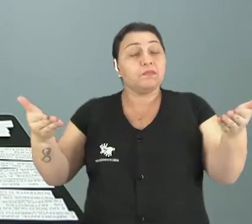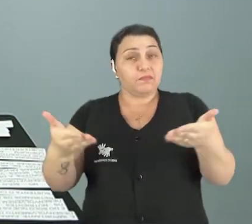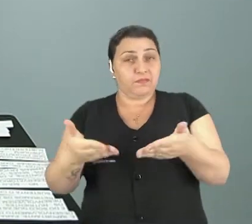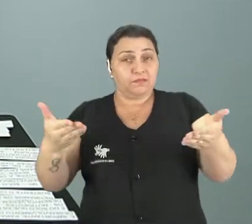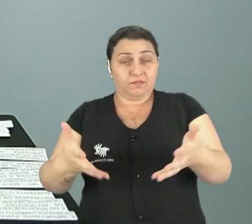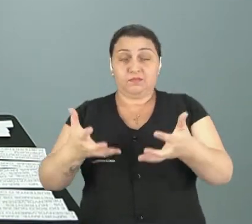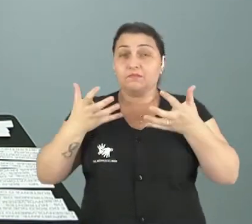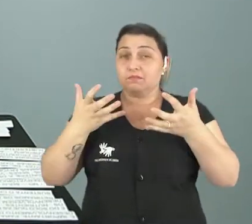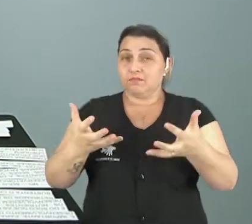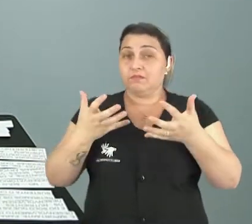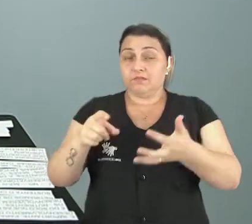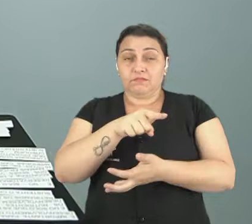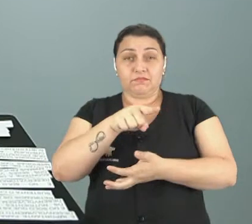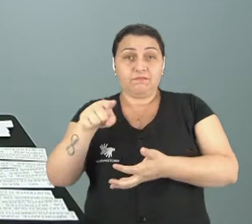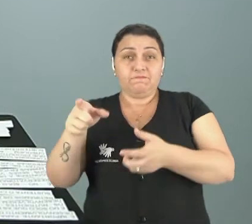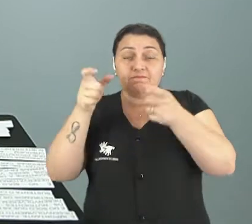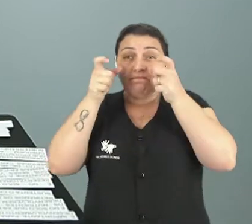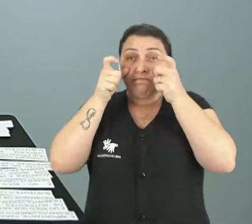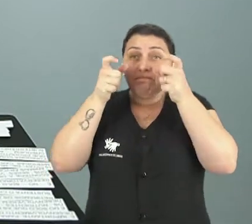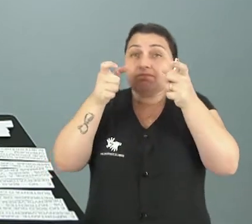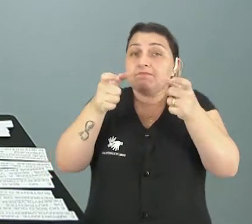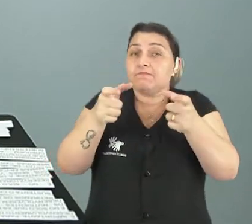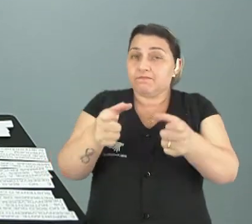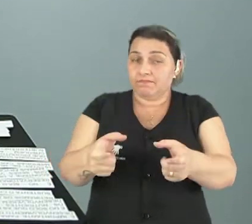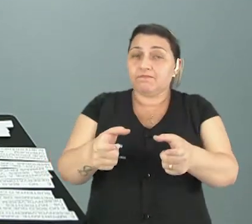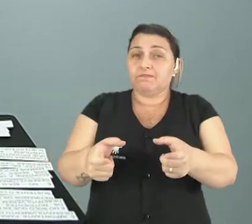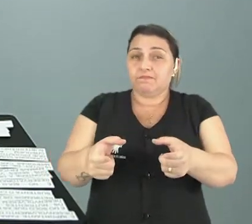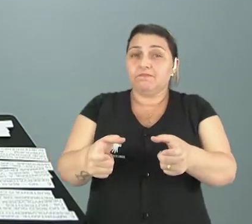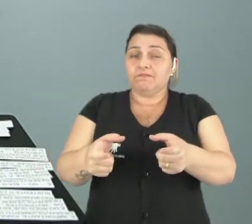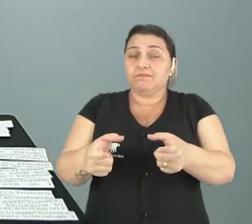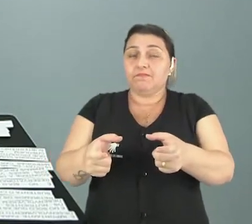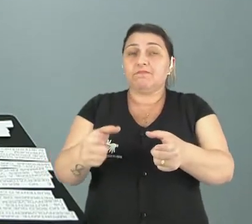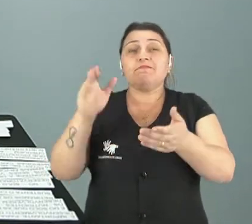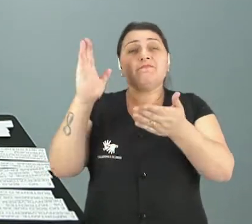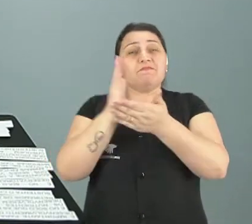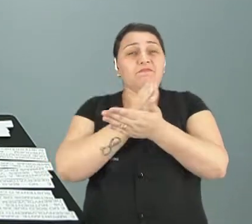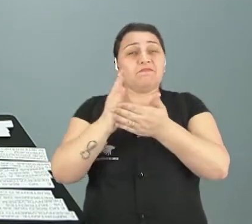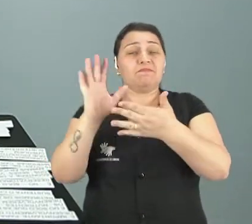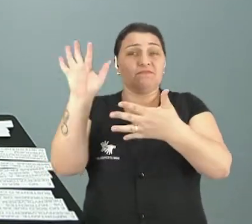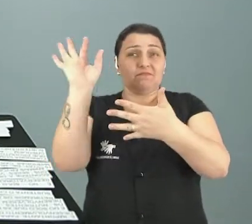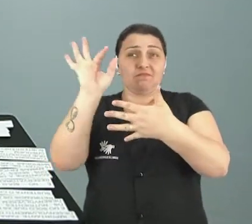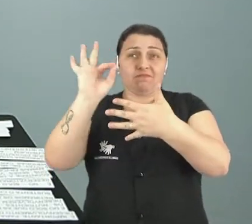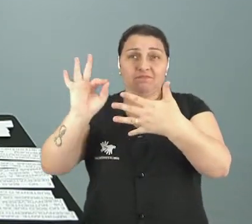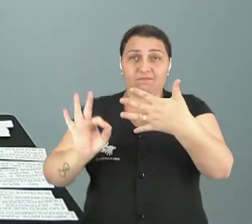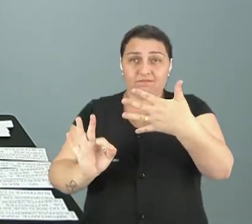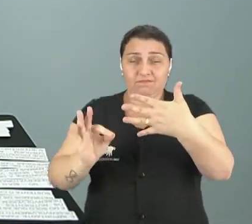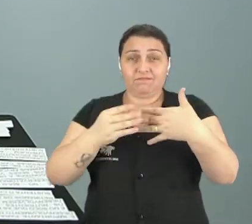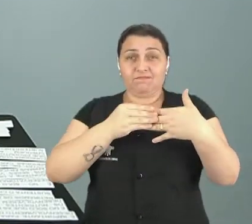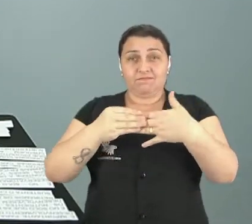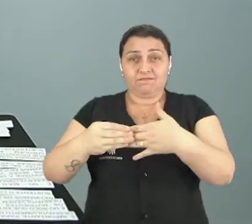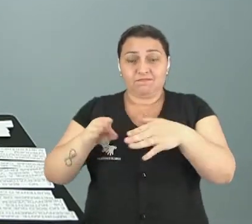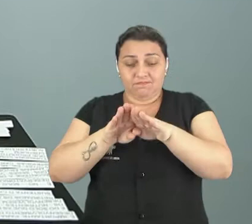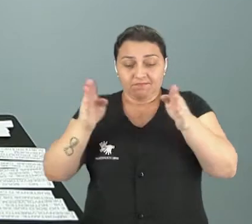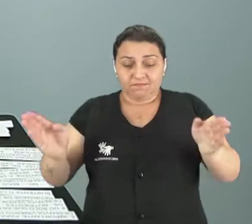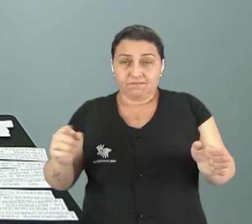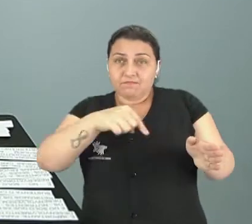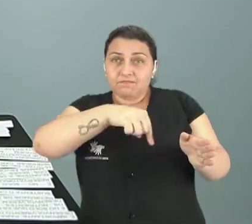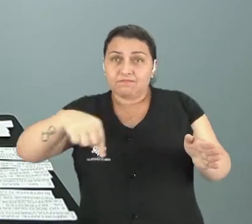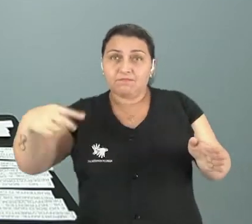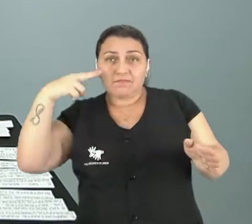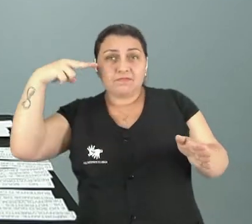eu quero que vocês prestem bastante atenção em alguns itens que eu tenho aqui na minha mesa.